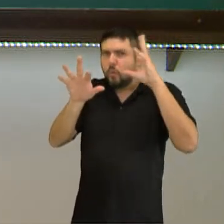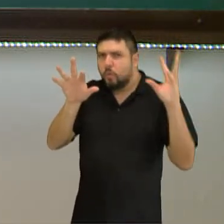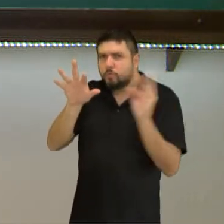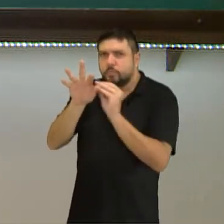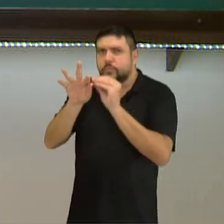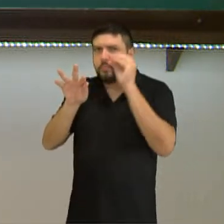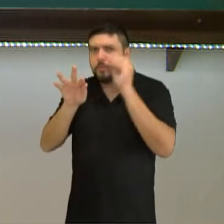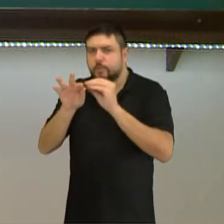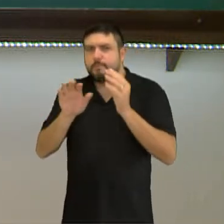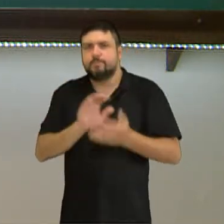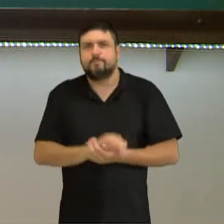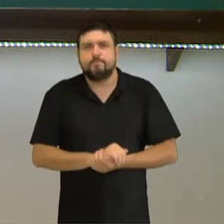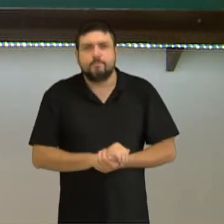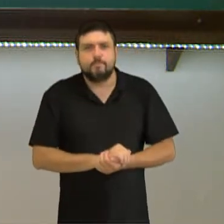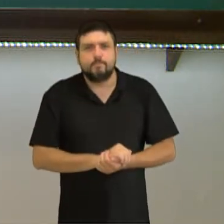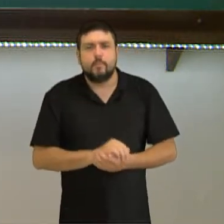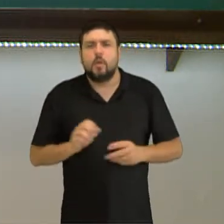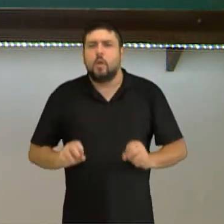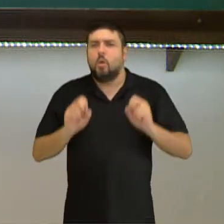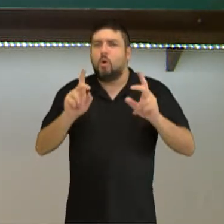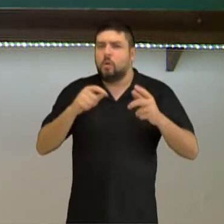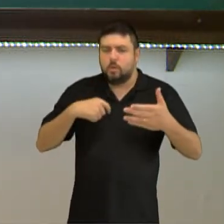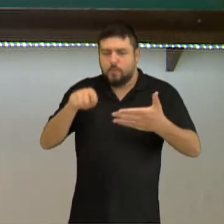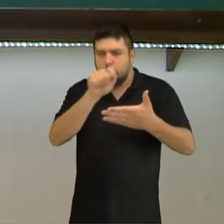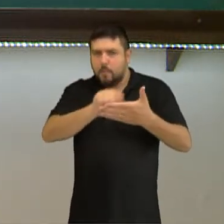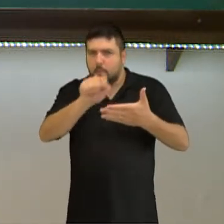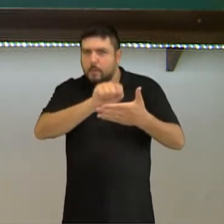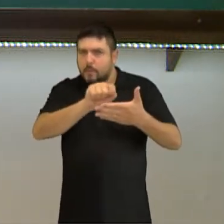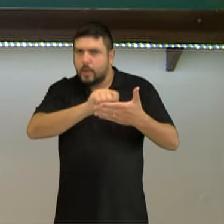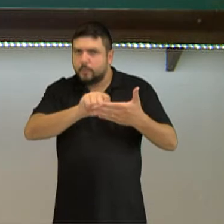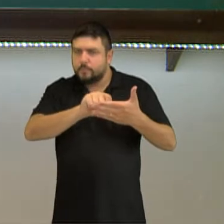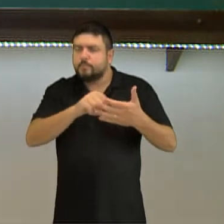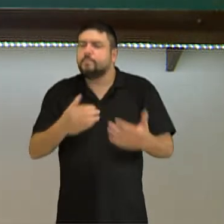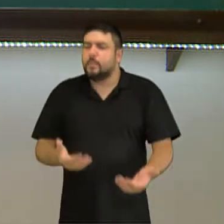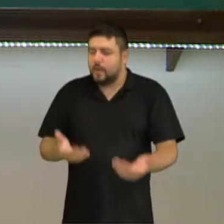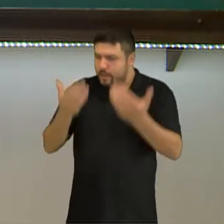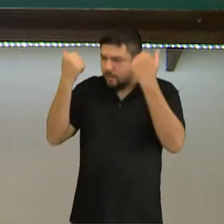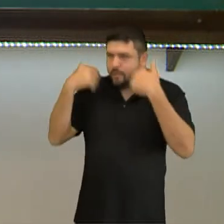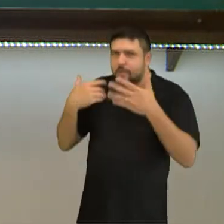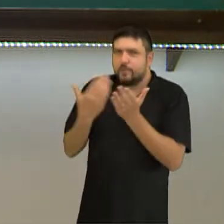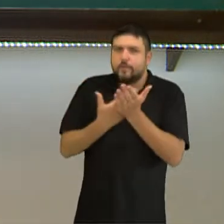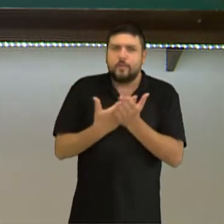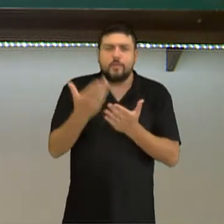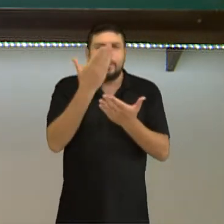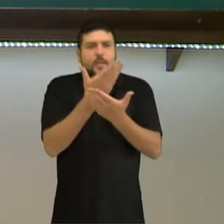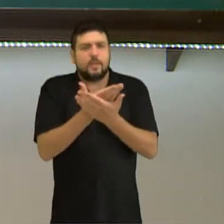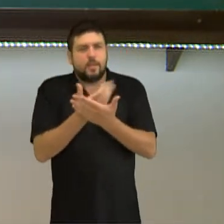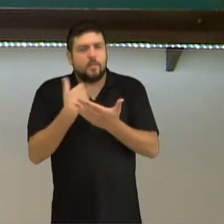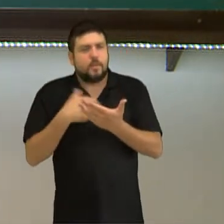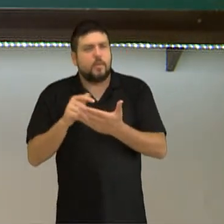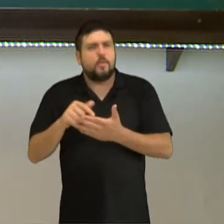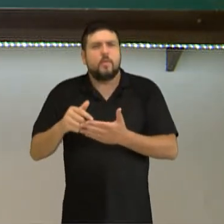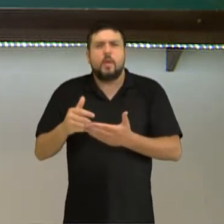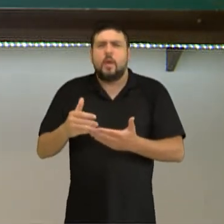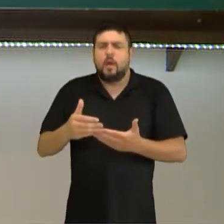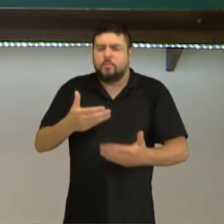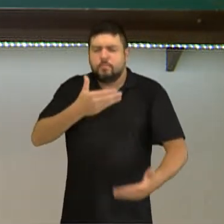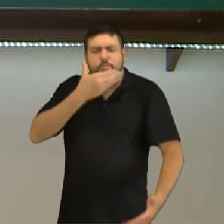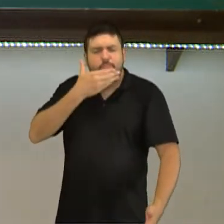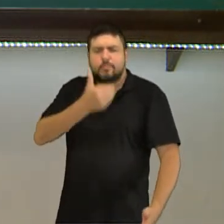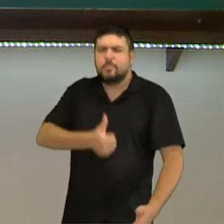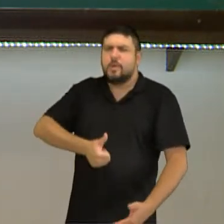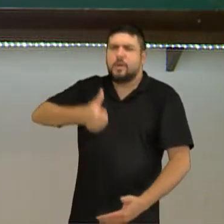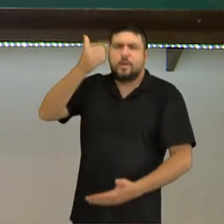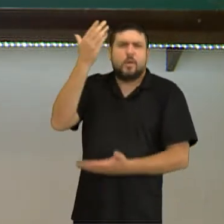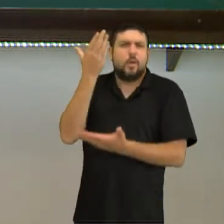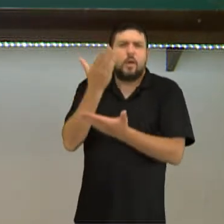Combinadinho? Separou? Caneta na mão? Está a postos? Então beleza, podemos começar essa melhor aula que tem, a nossa aula